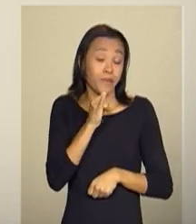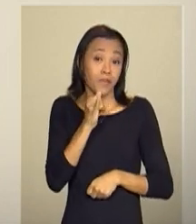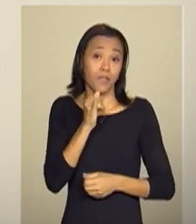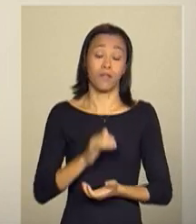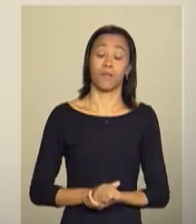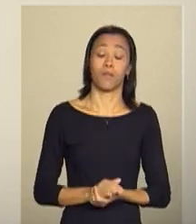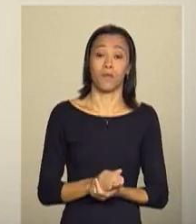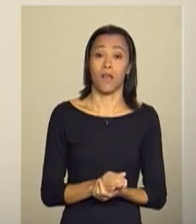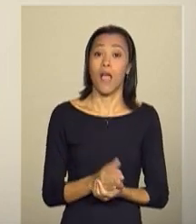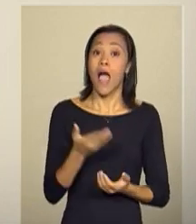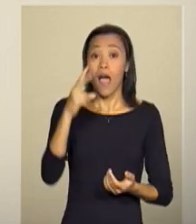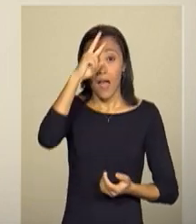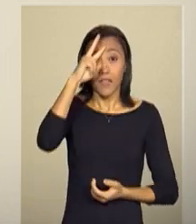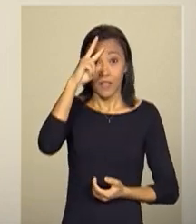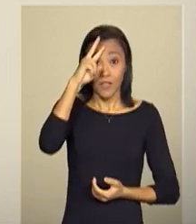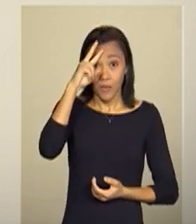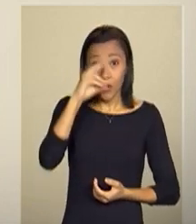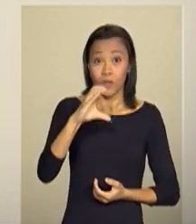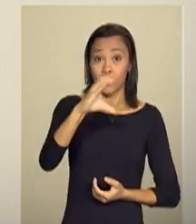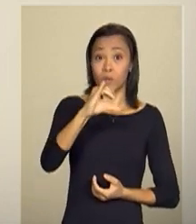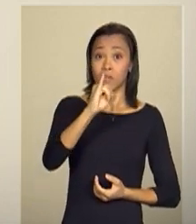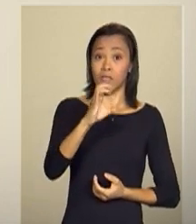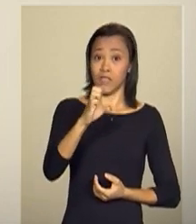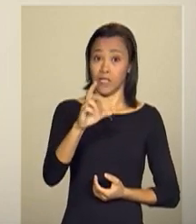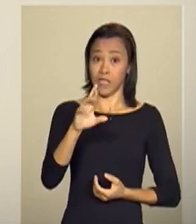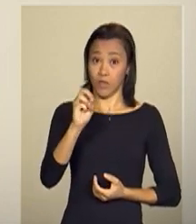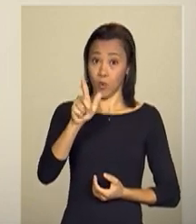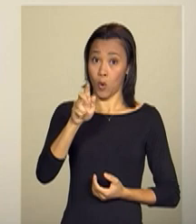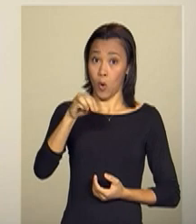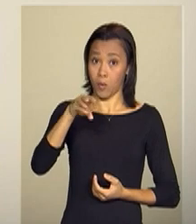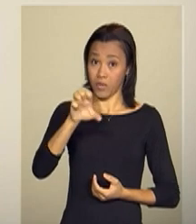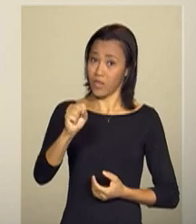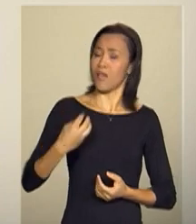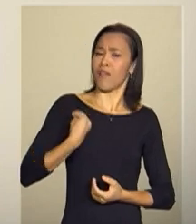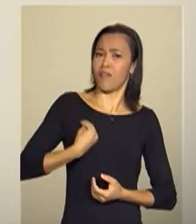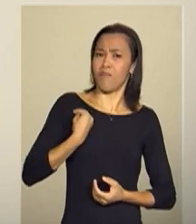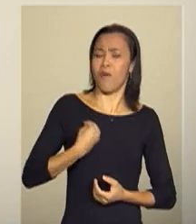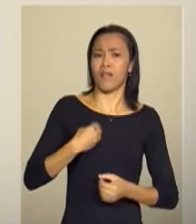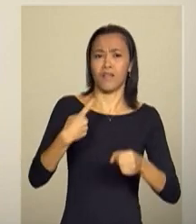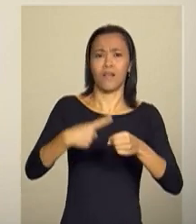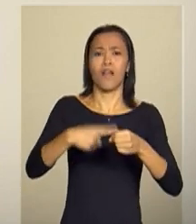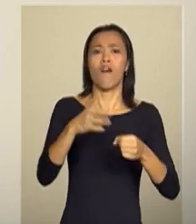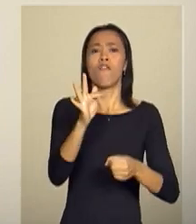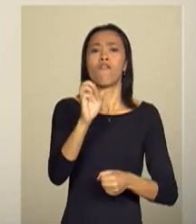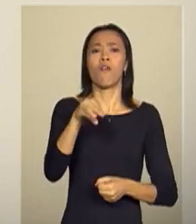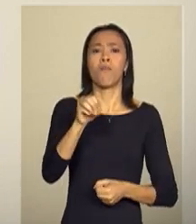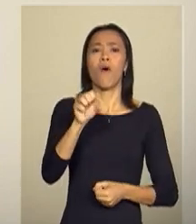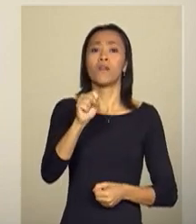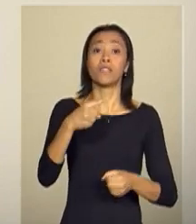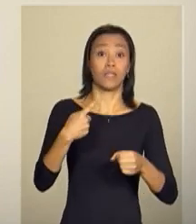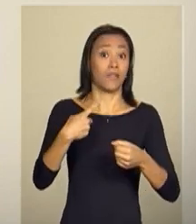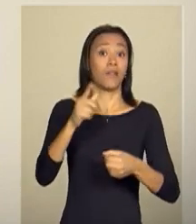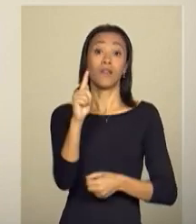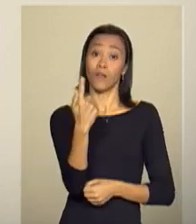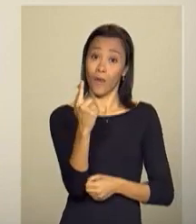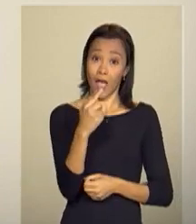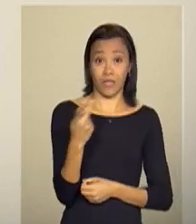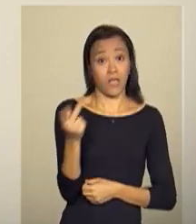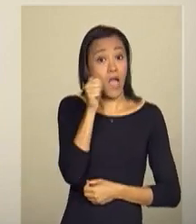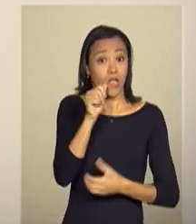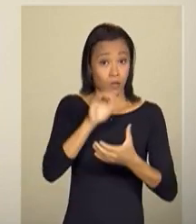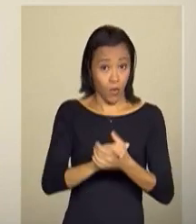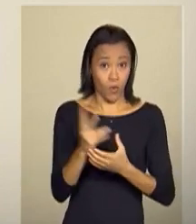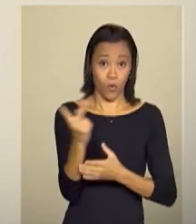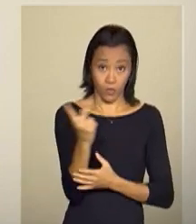exemplo Luciano a história do Cícero Gomes que mora lá na cidade de Formosa em Goiás o Cícero e a mulher dele